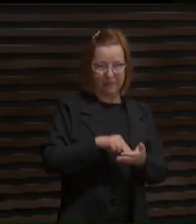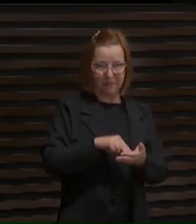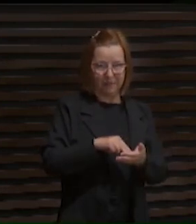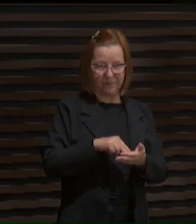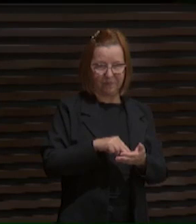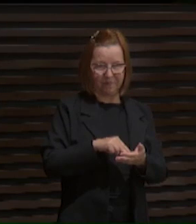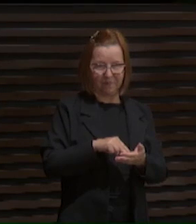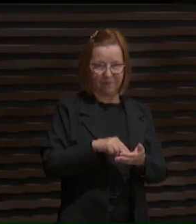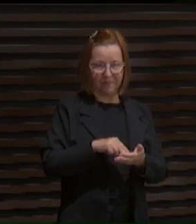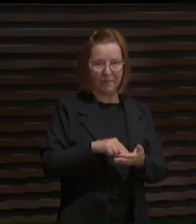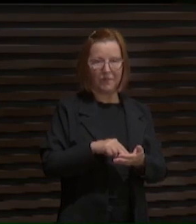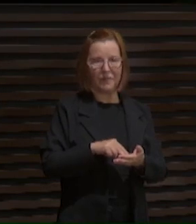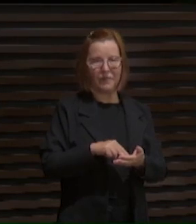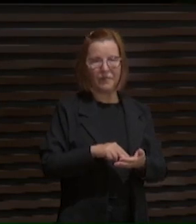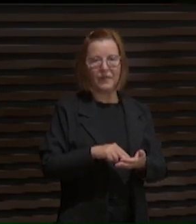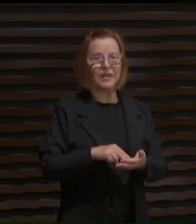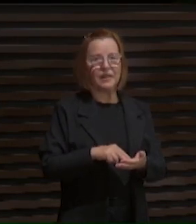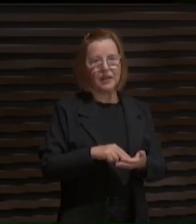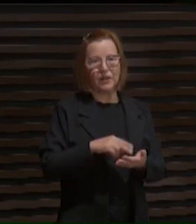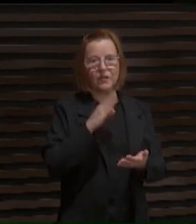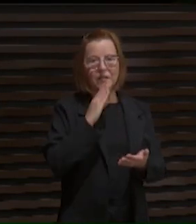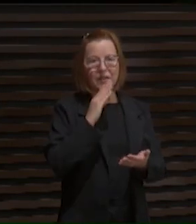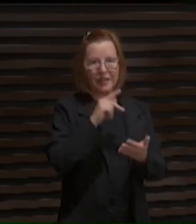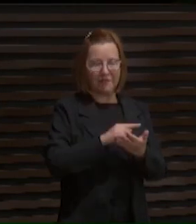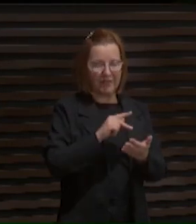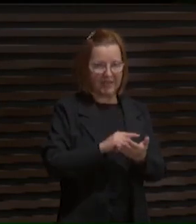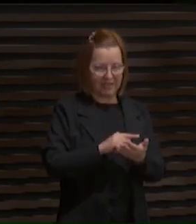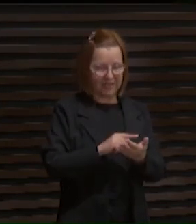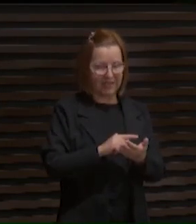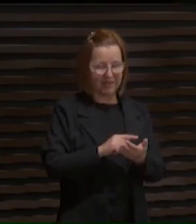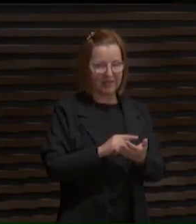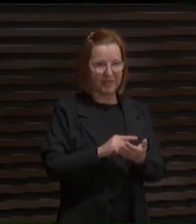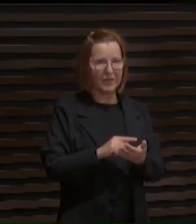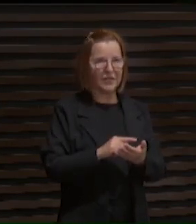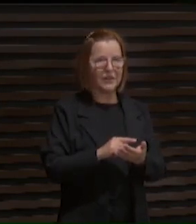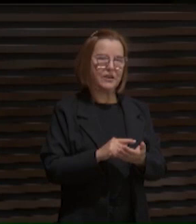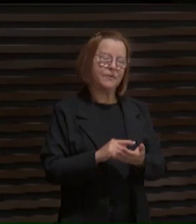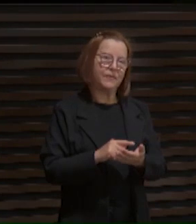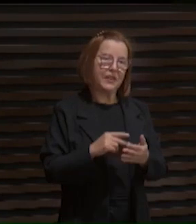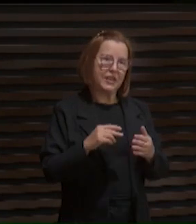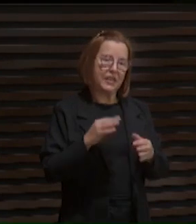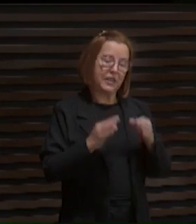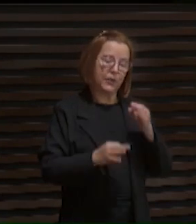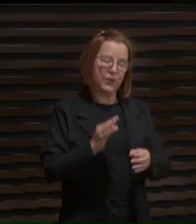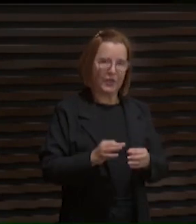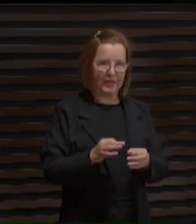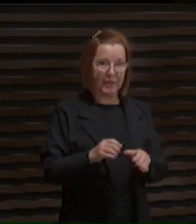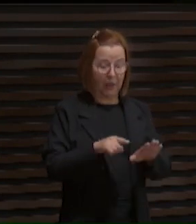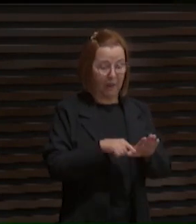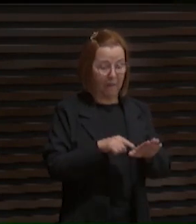a verdade e vestindo a couraça da justiça. Tenham os pés calçados com